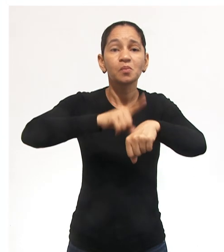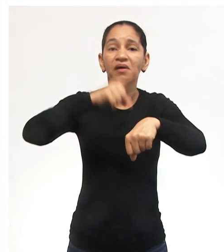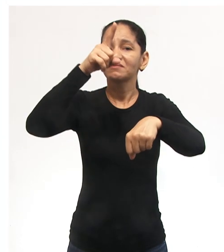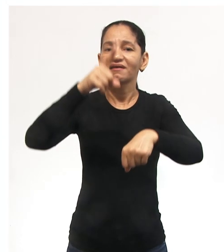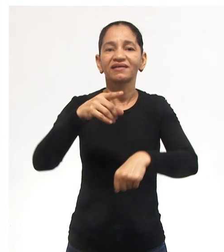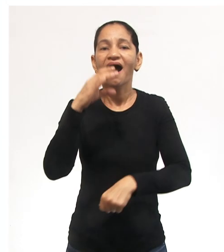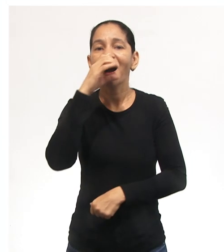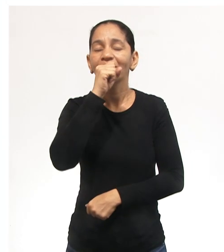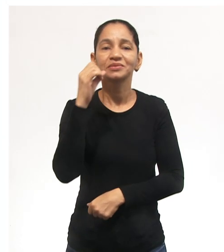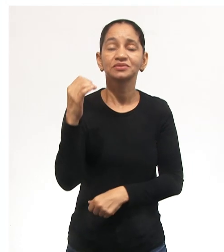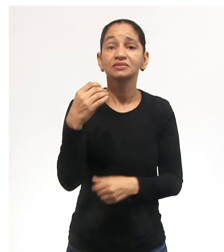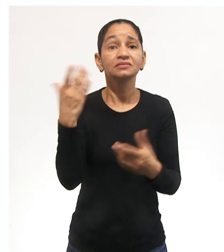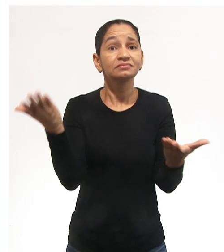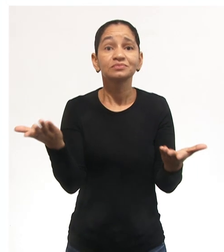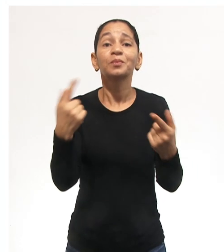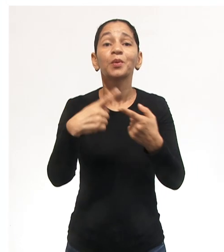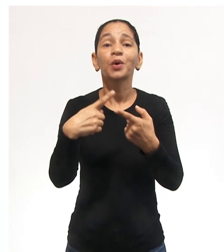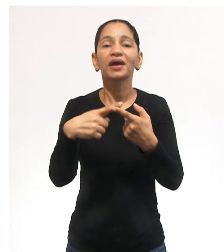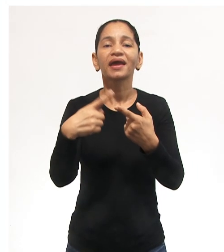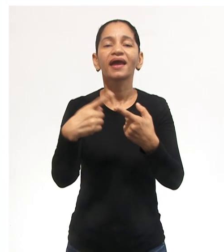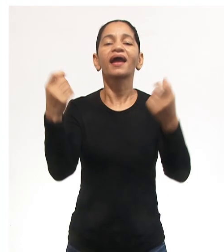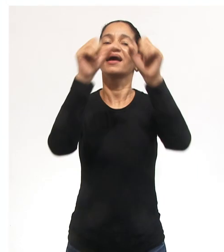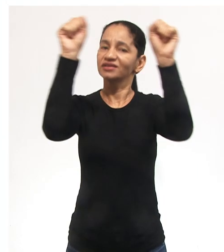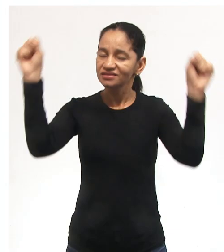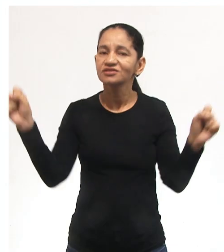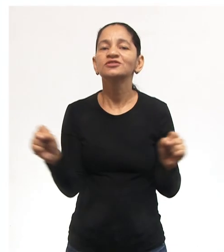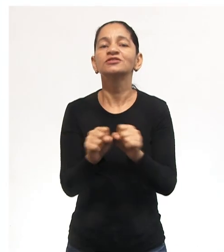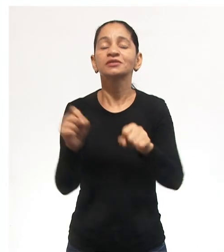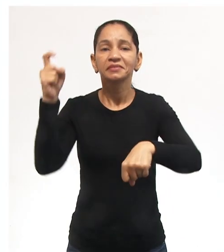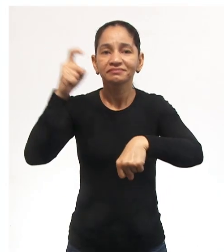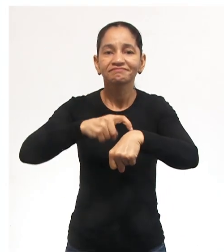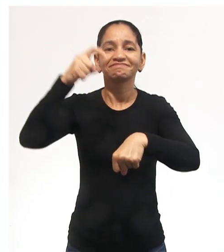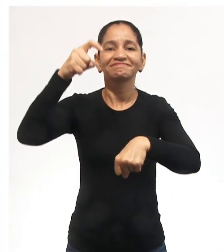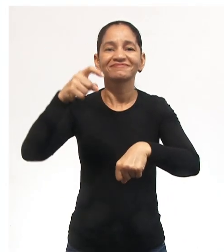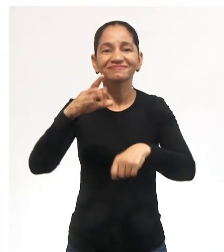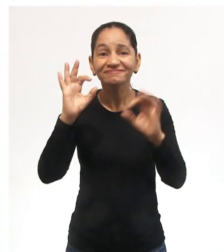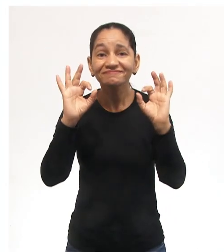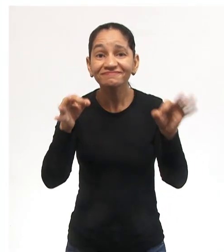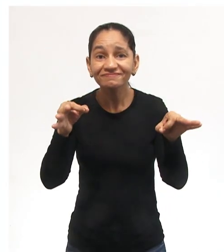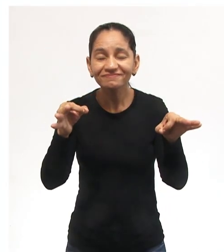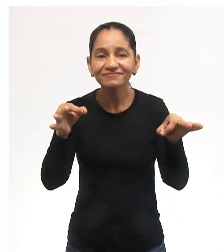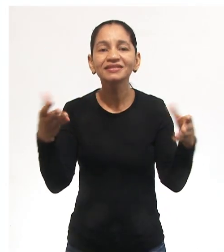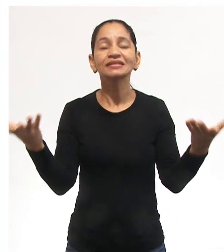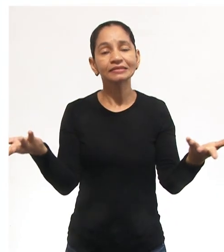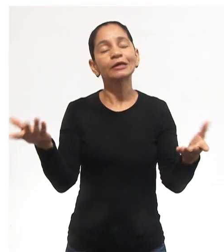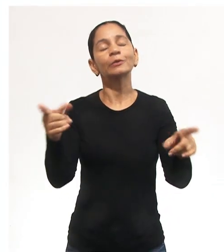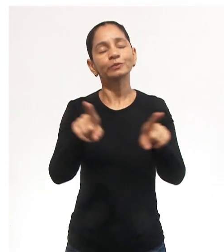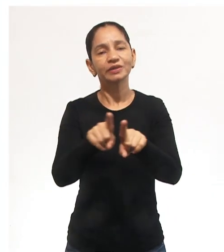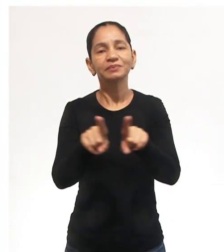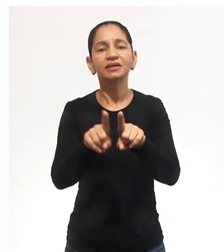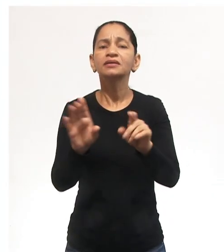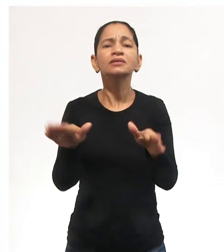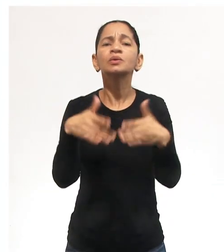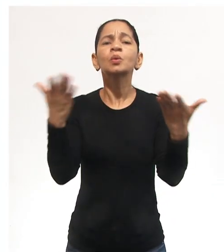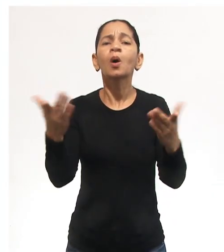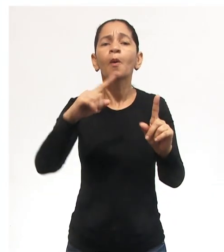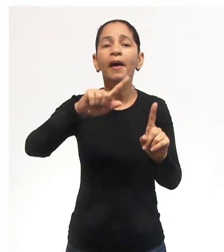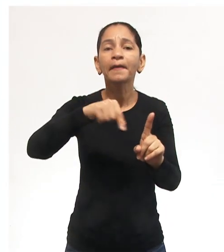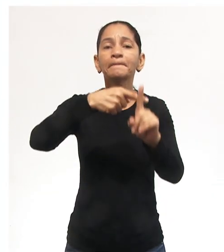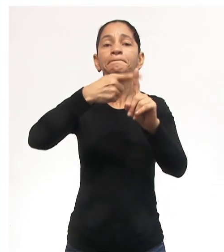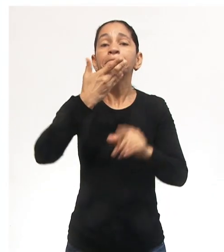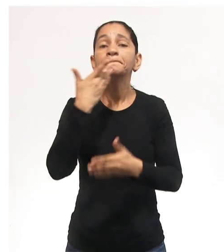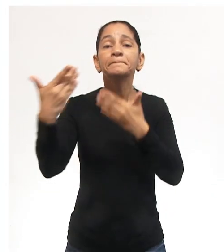vez só, com o sistema operando nesse aspecto. E aí, qual que é o benefício